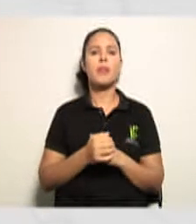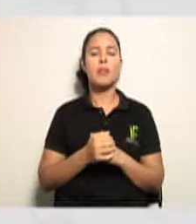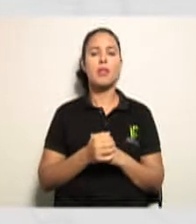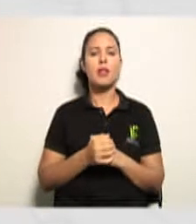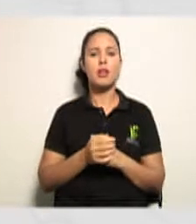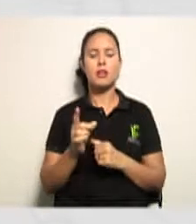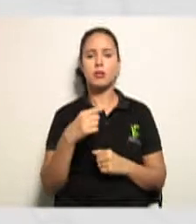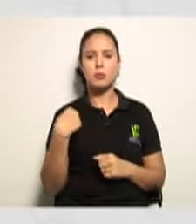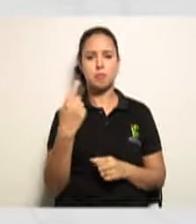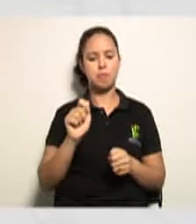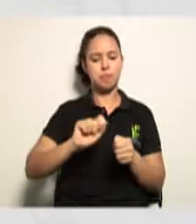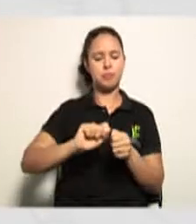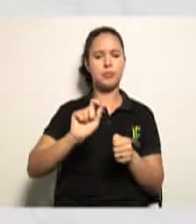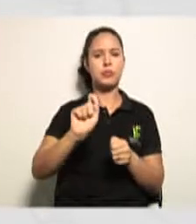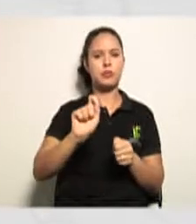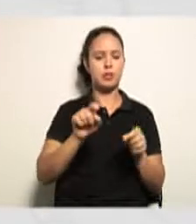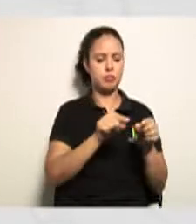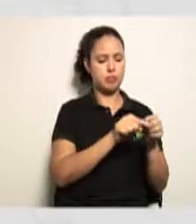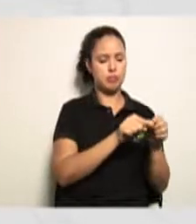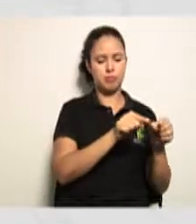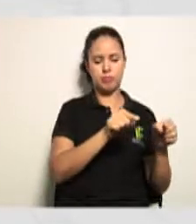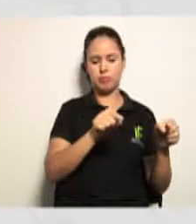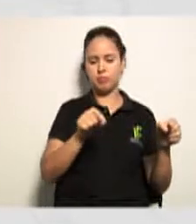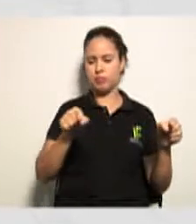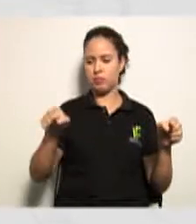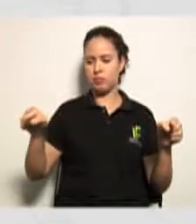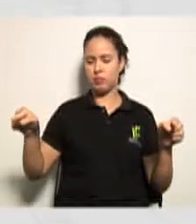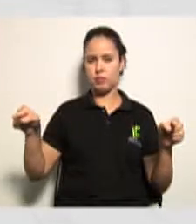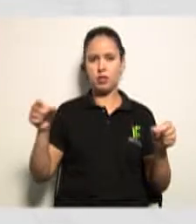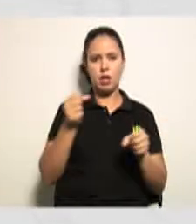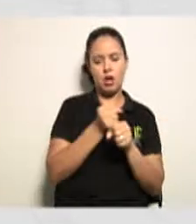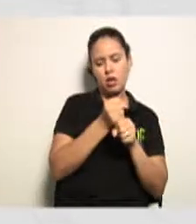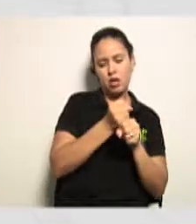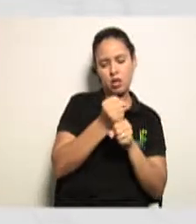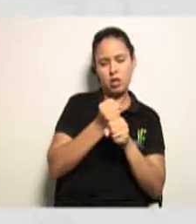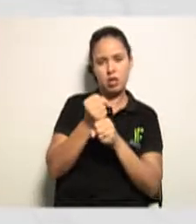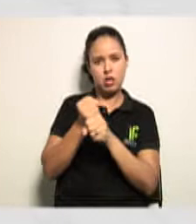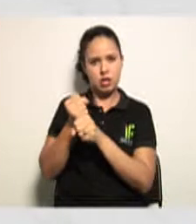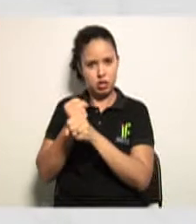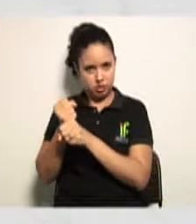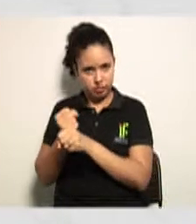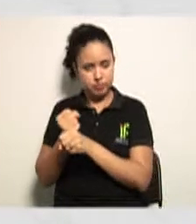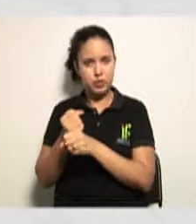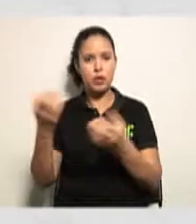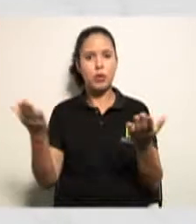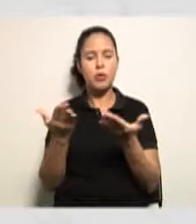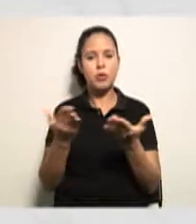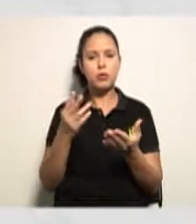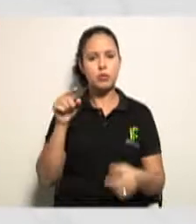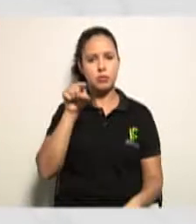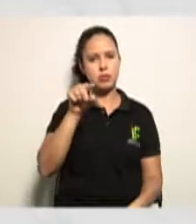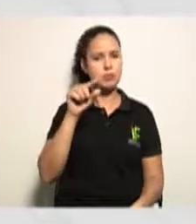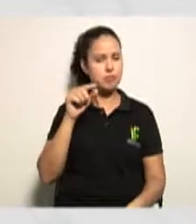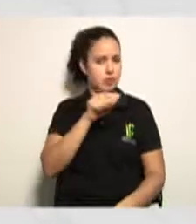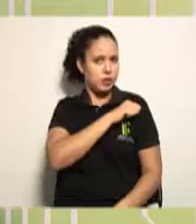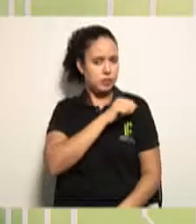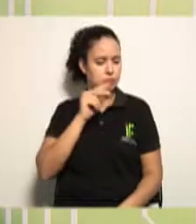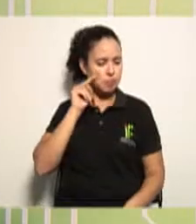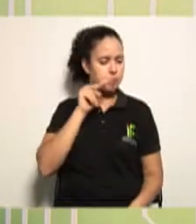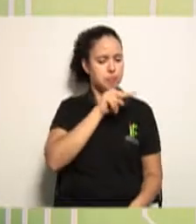linha temporal em relação à história da administração. Essa nossa aula, você vai olhar para essa linha